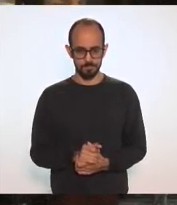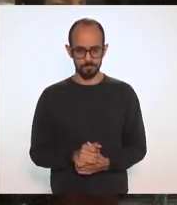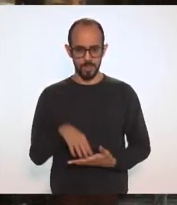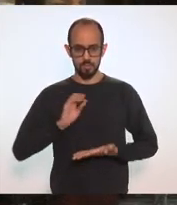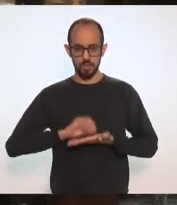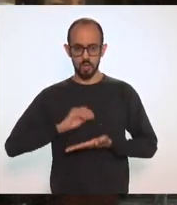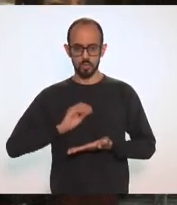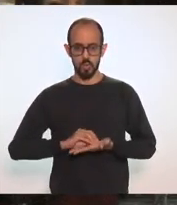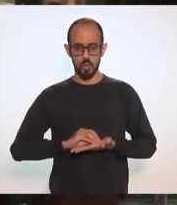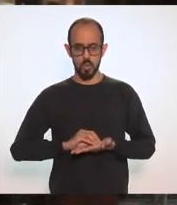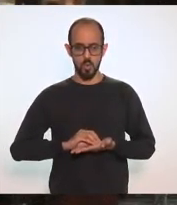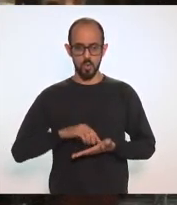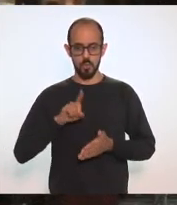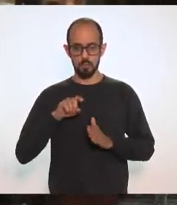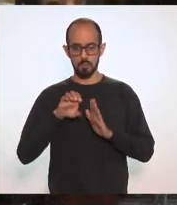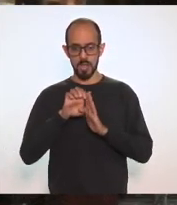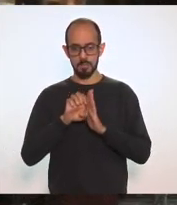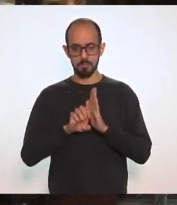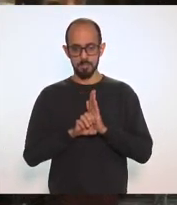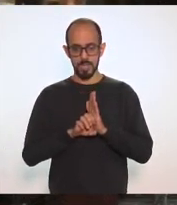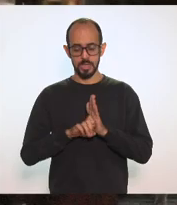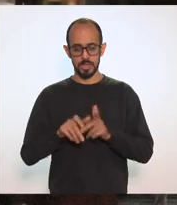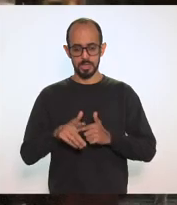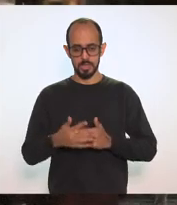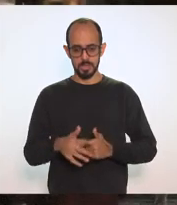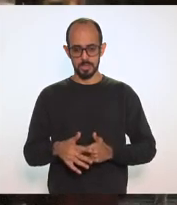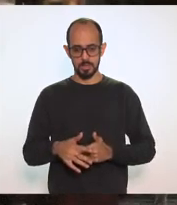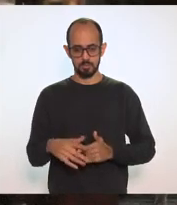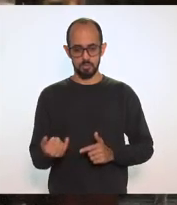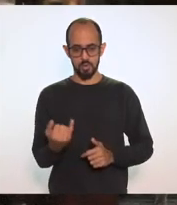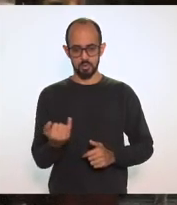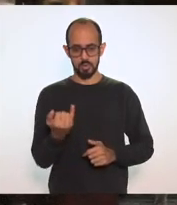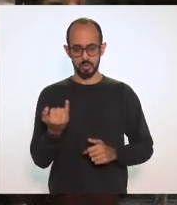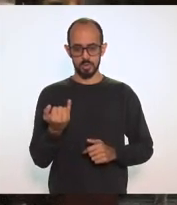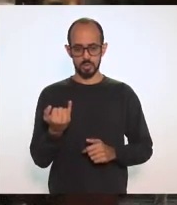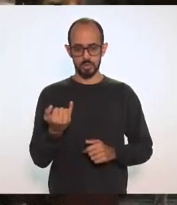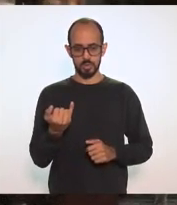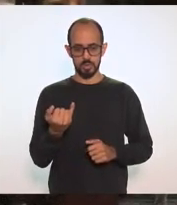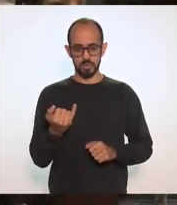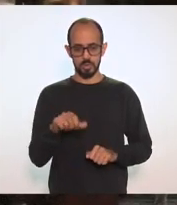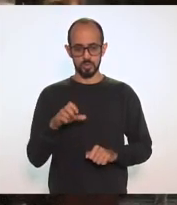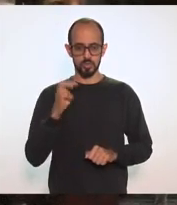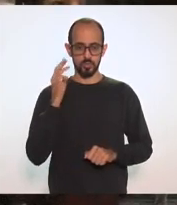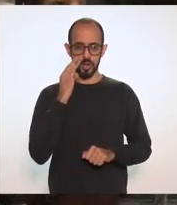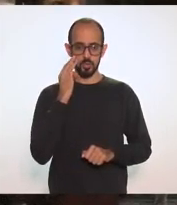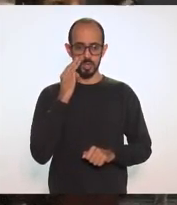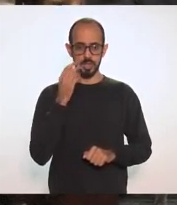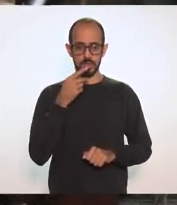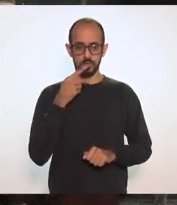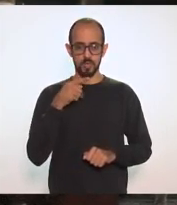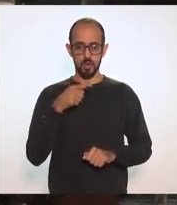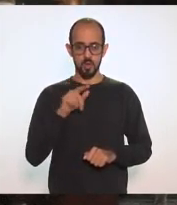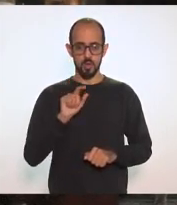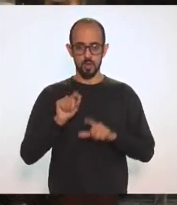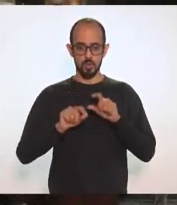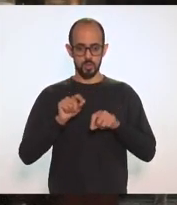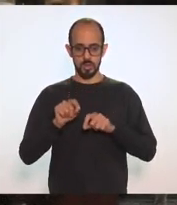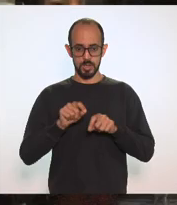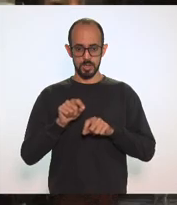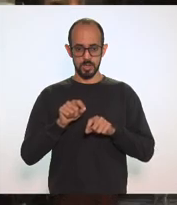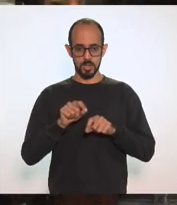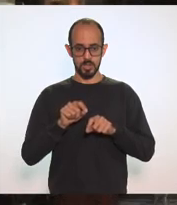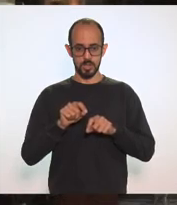Faltou uma emenda que é importante, de autoria do deputado Valdeque Carneiro, que diz o seguinte: os processos licitatórios